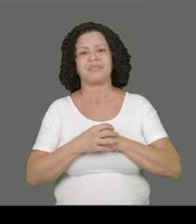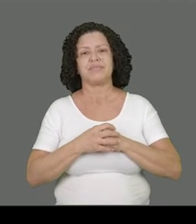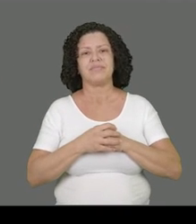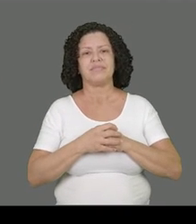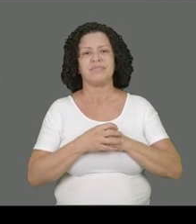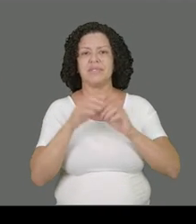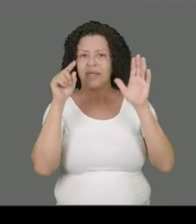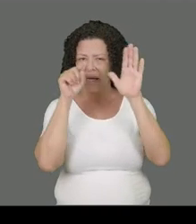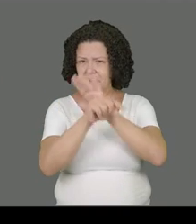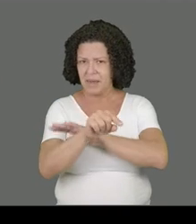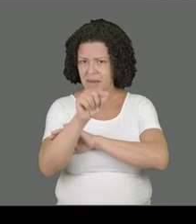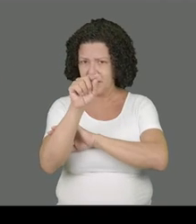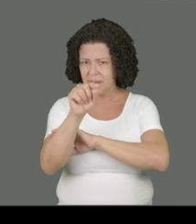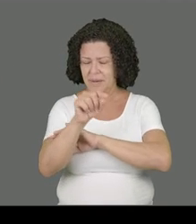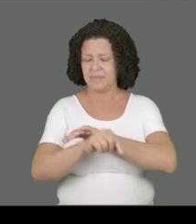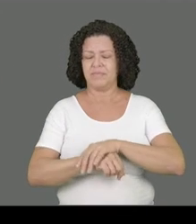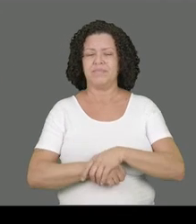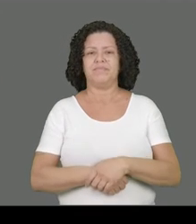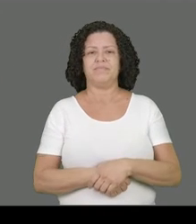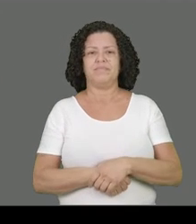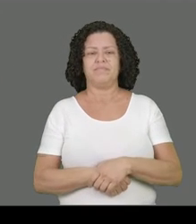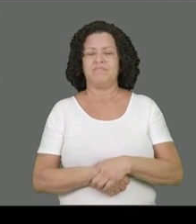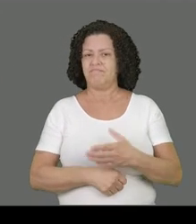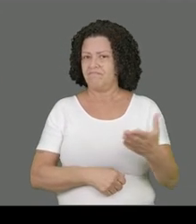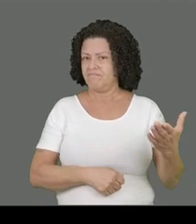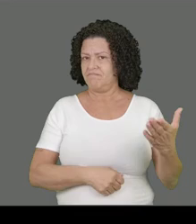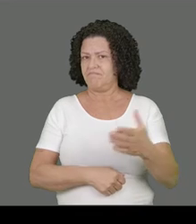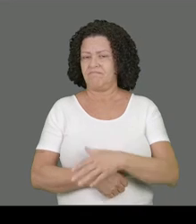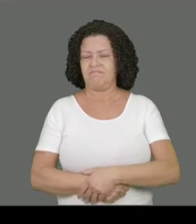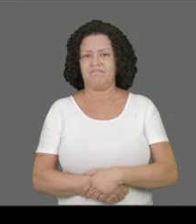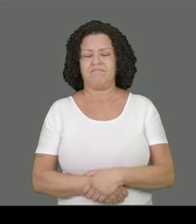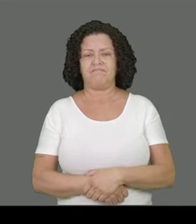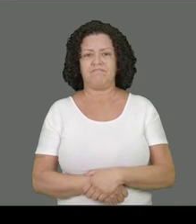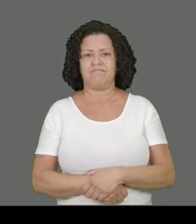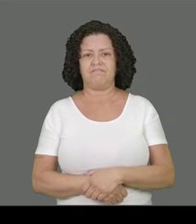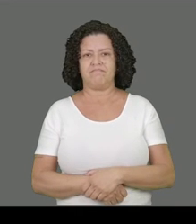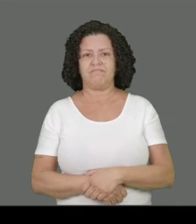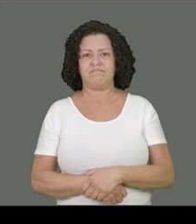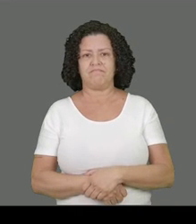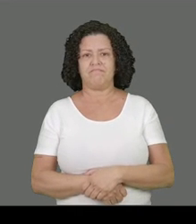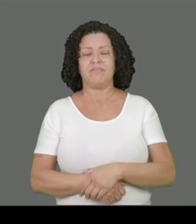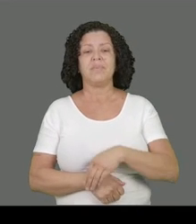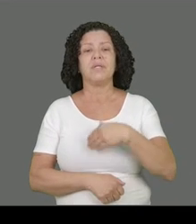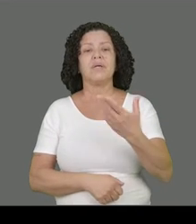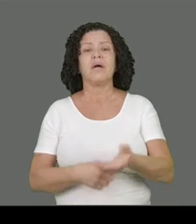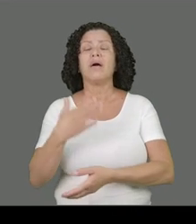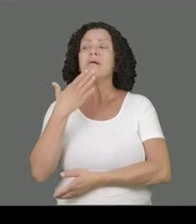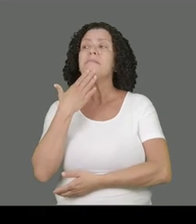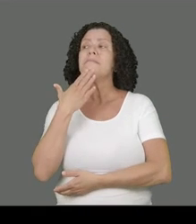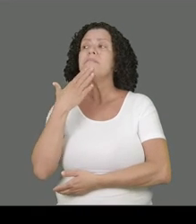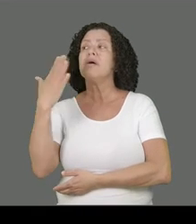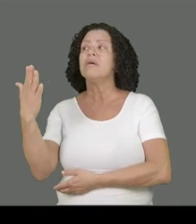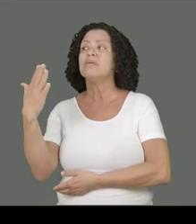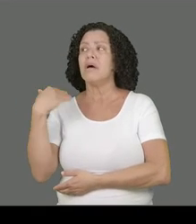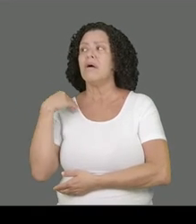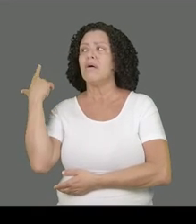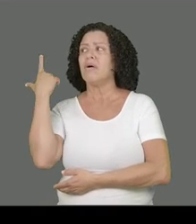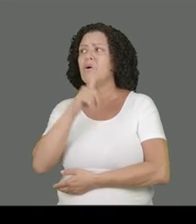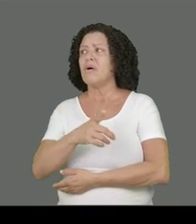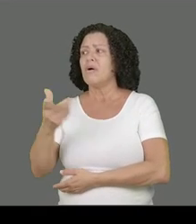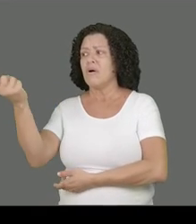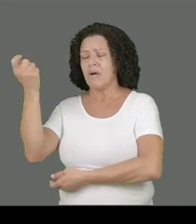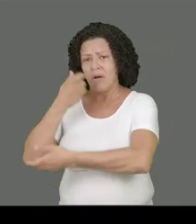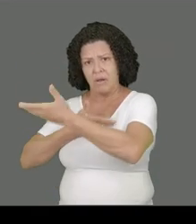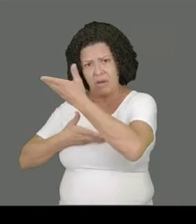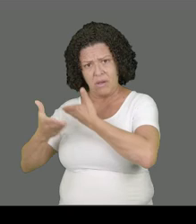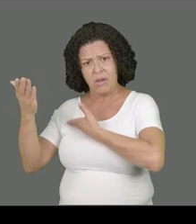Aí a pergunta é a seguinte, tá bem, mas então, e quanto ao pedir e